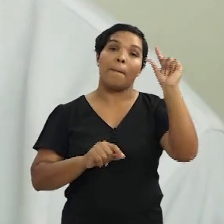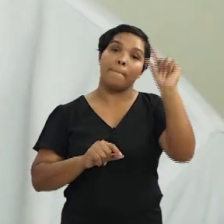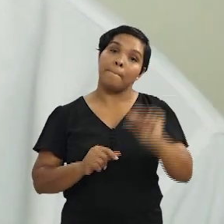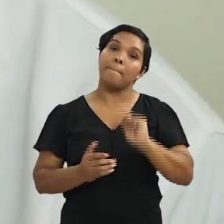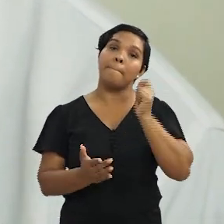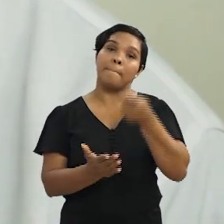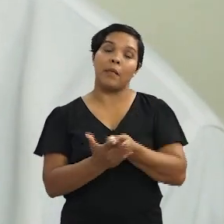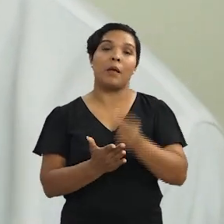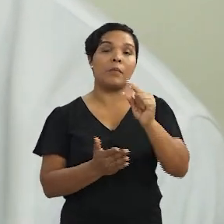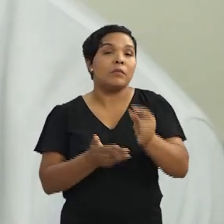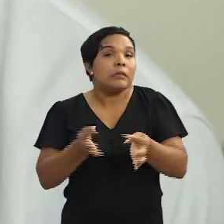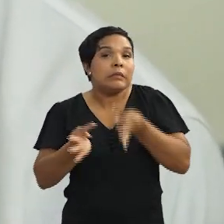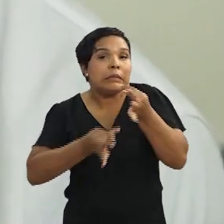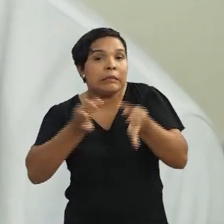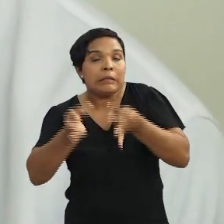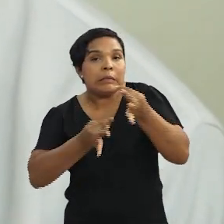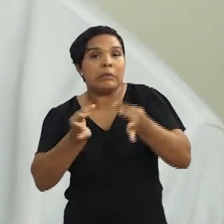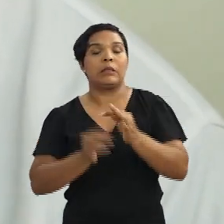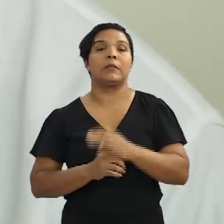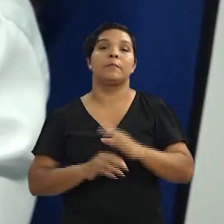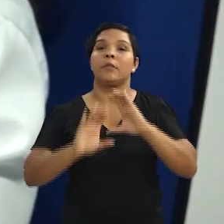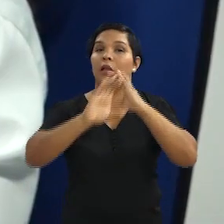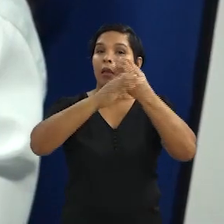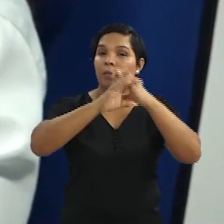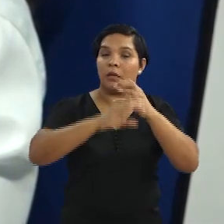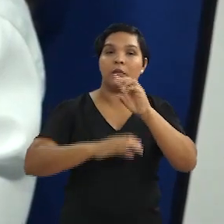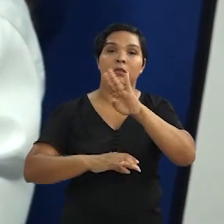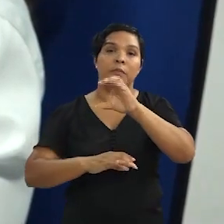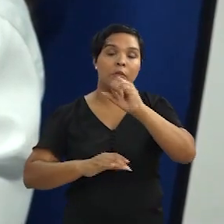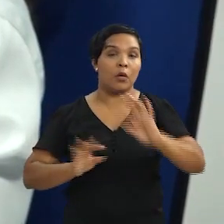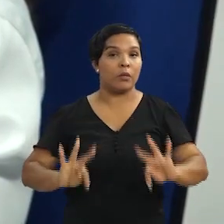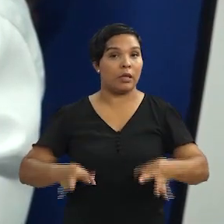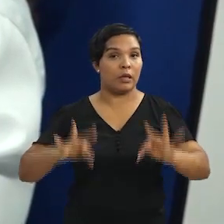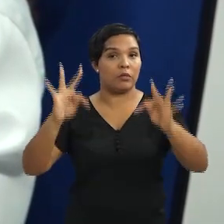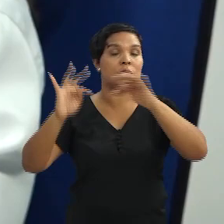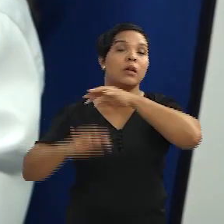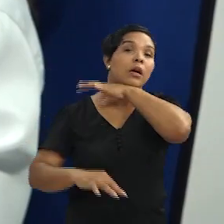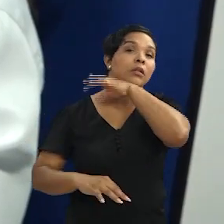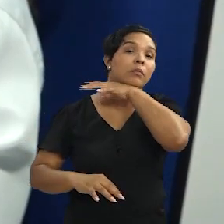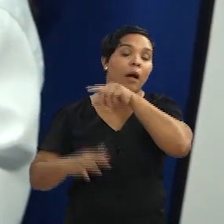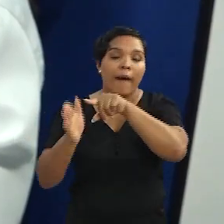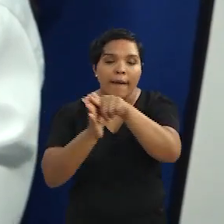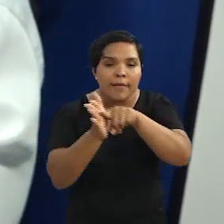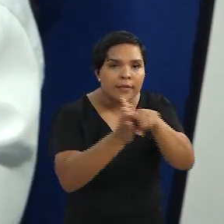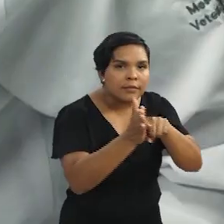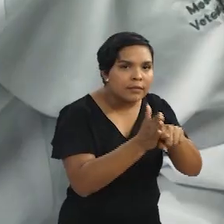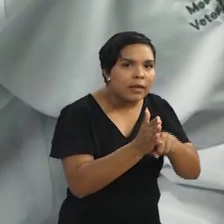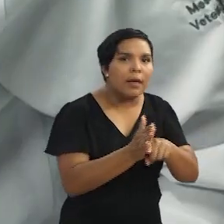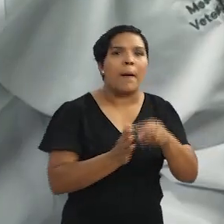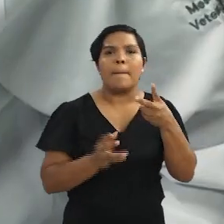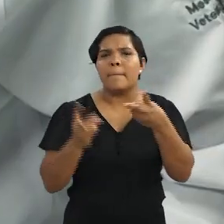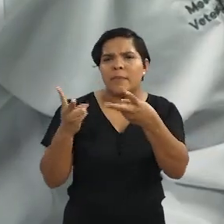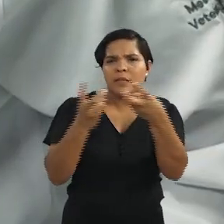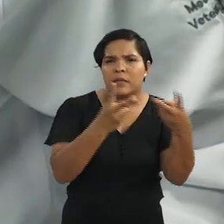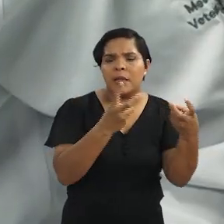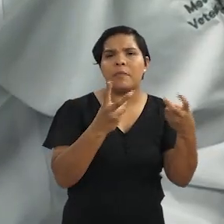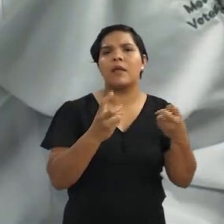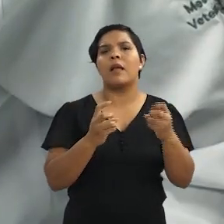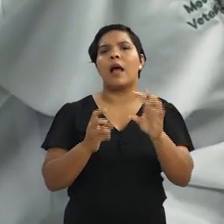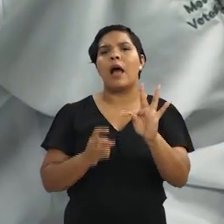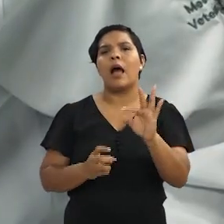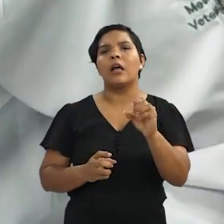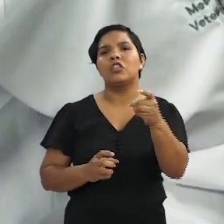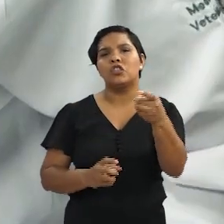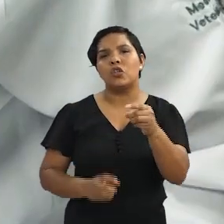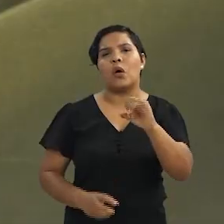vez menos pelos seus tratamentos. Já no laboratório de biotecnologia animal, as análises são para verificar